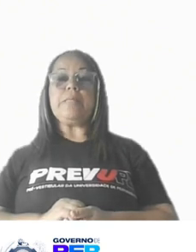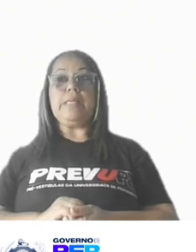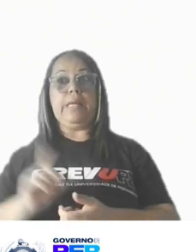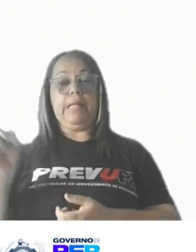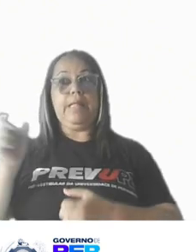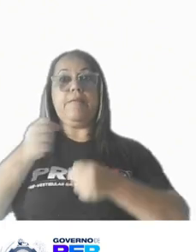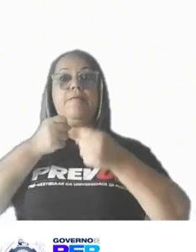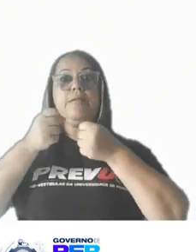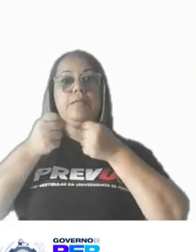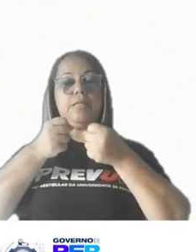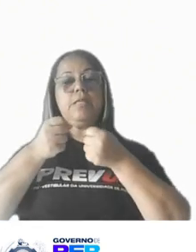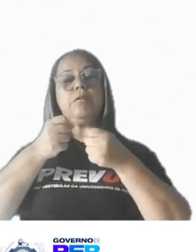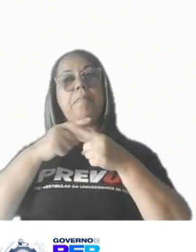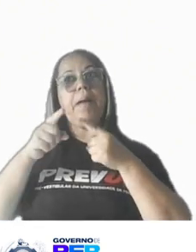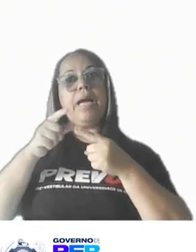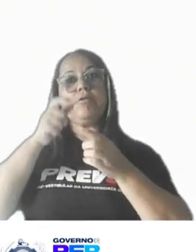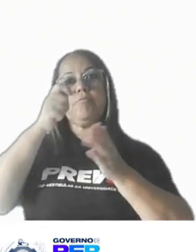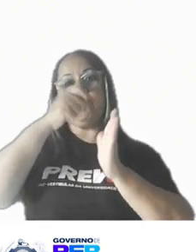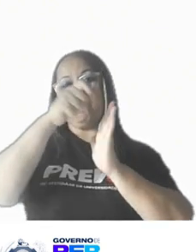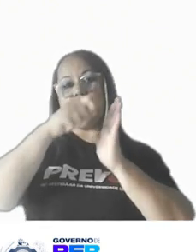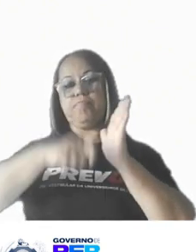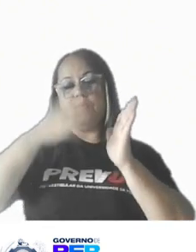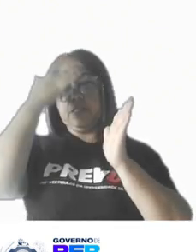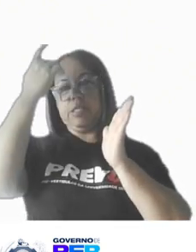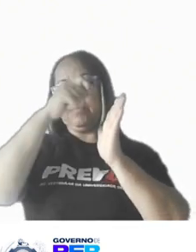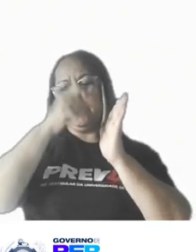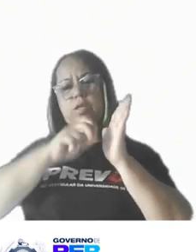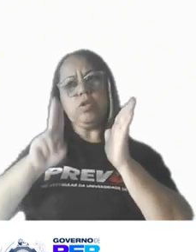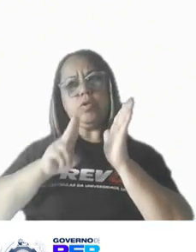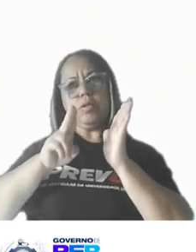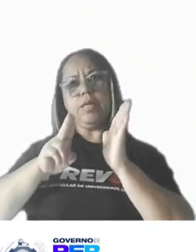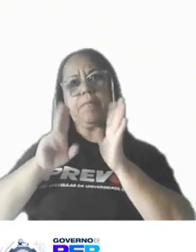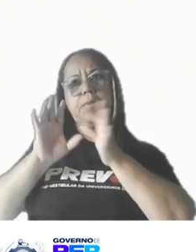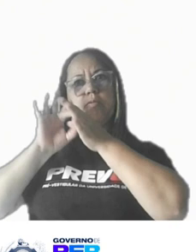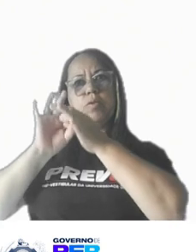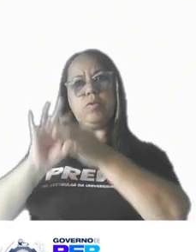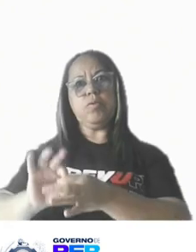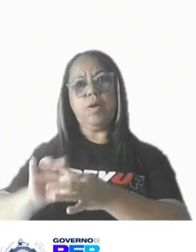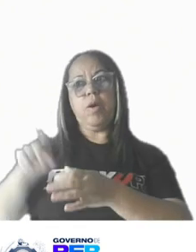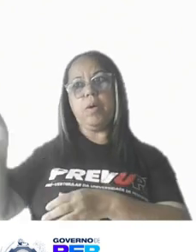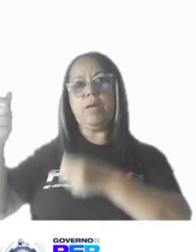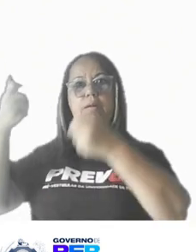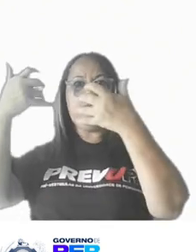entrevistada, né? Sendo usado pelo autor para contextualizar a fala de Marta.